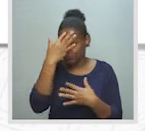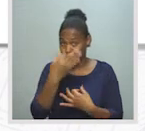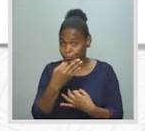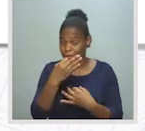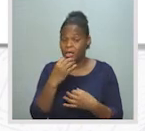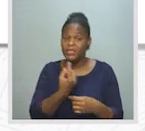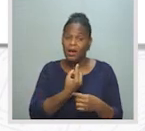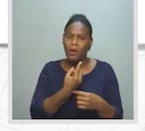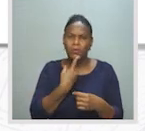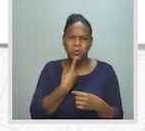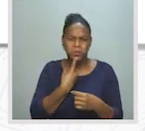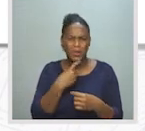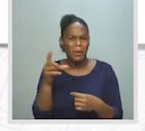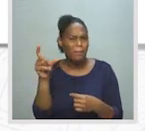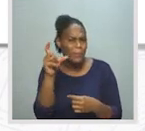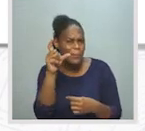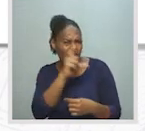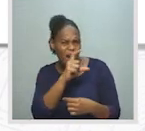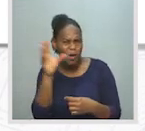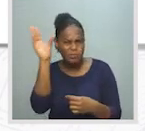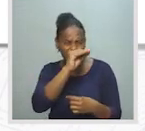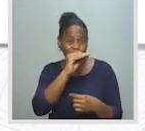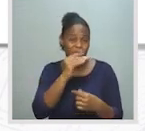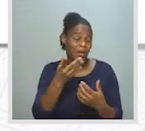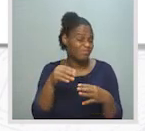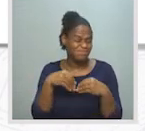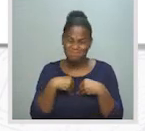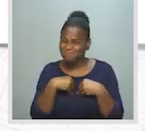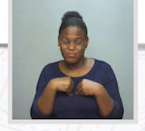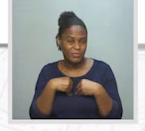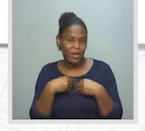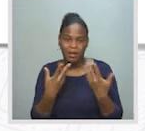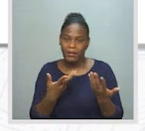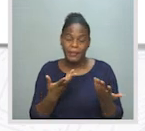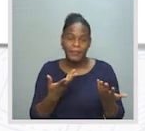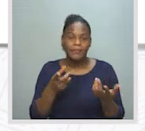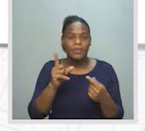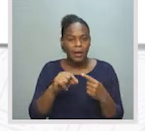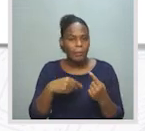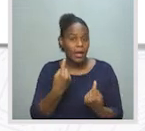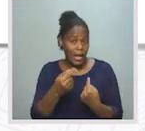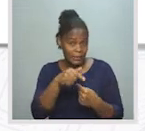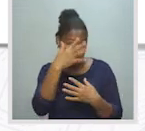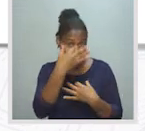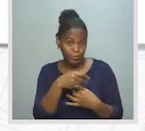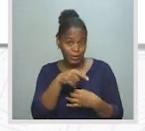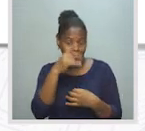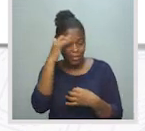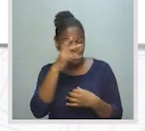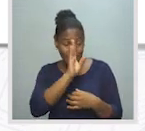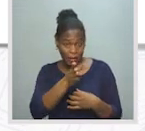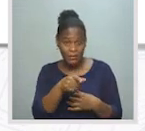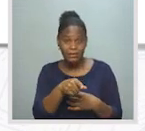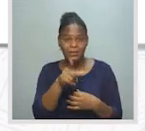e comportamentos que são extremistas, são fanáticos, intolerantes, dogmáticos, e esses